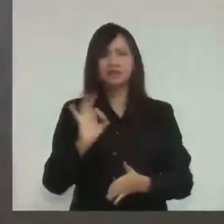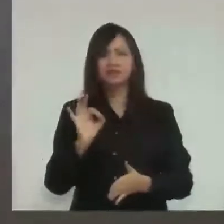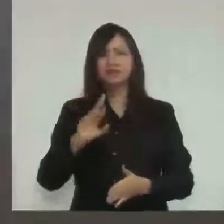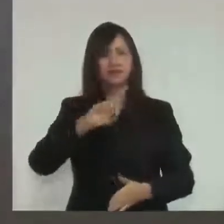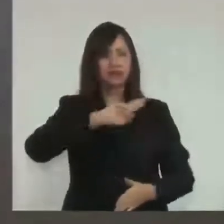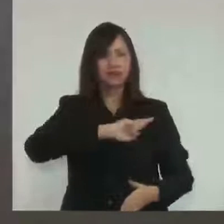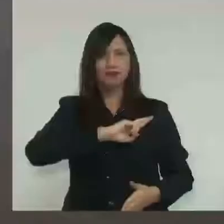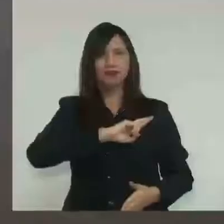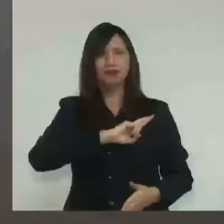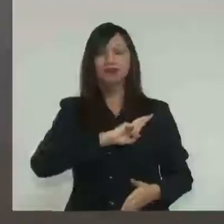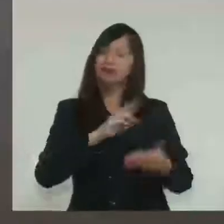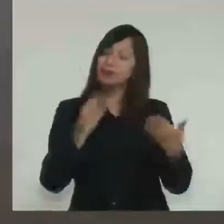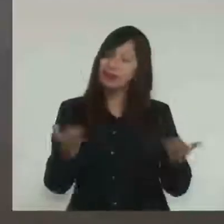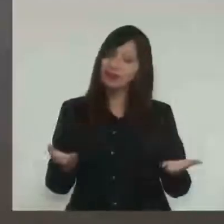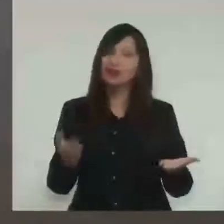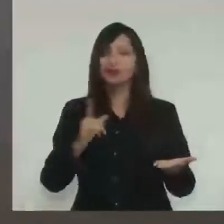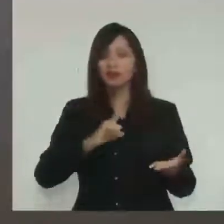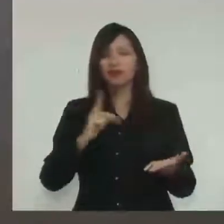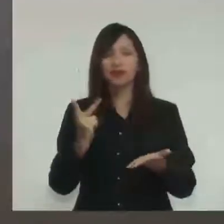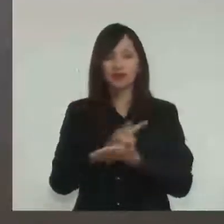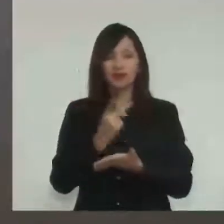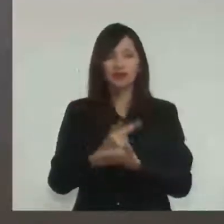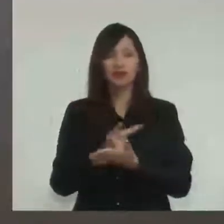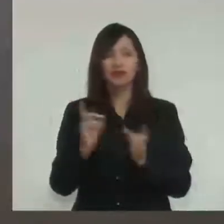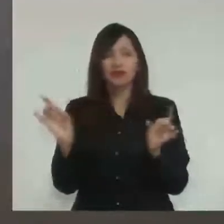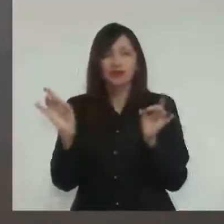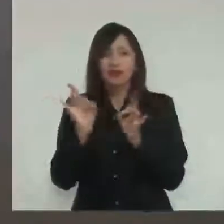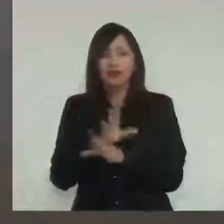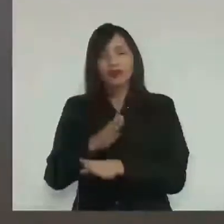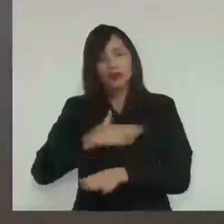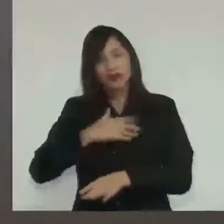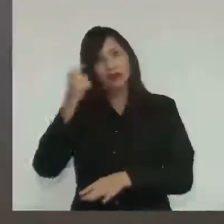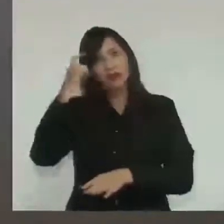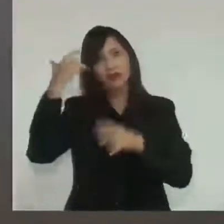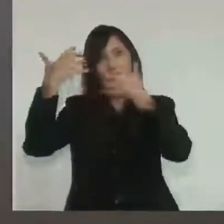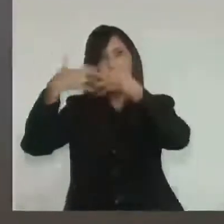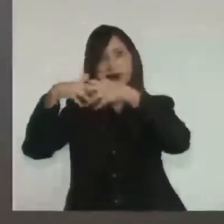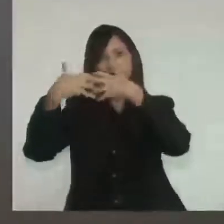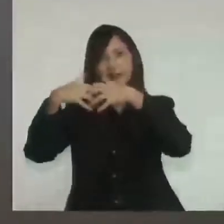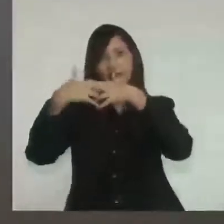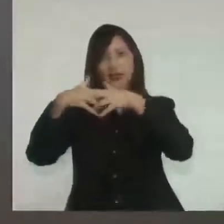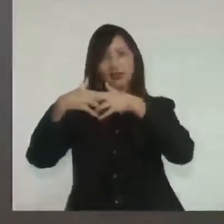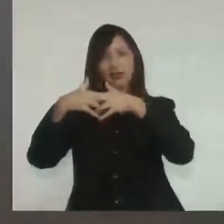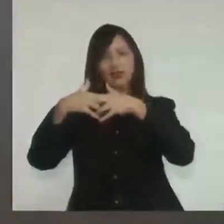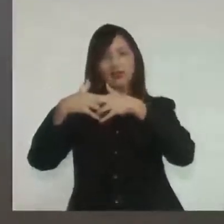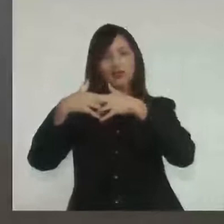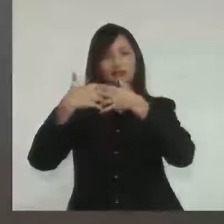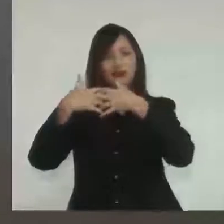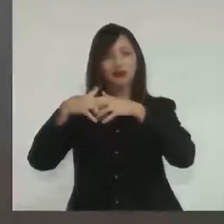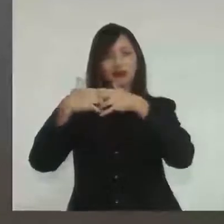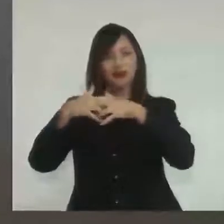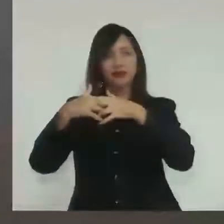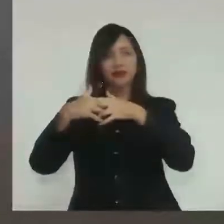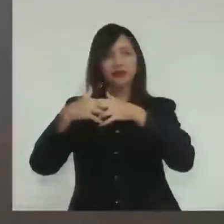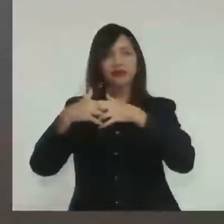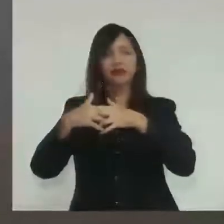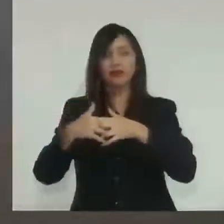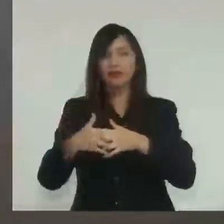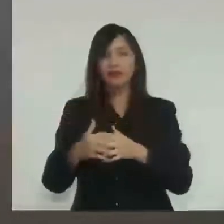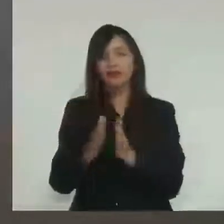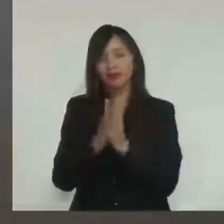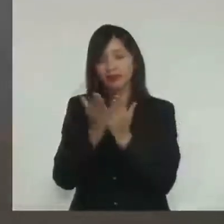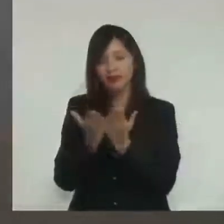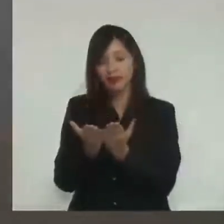linha política, e, evidentemente, houve um erro, né, para completar o meu raciocínio. Não vou me furtar de falar, teve um erro. Né? O caderninho da criança não pode